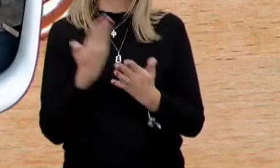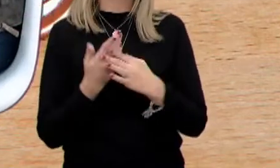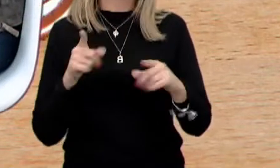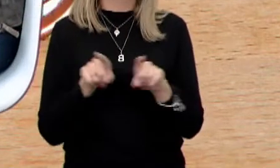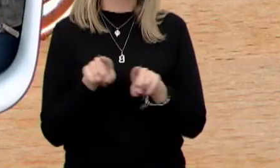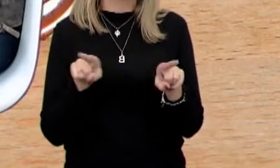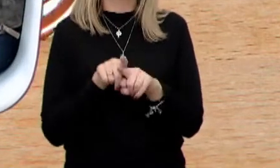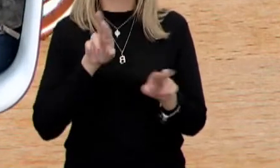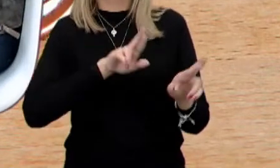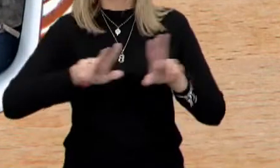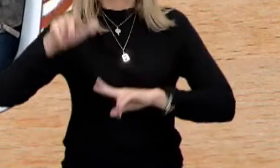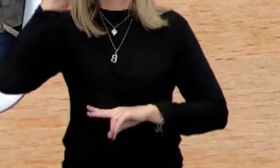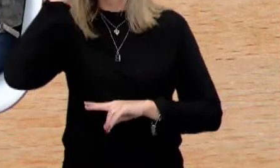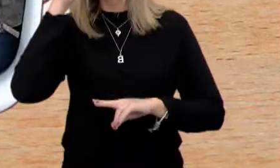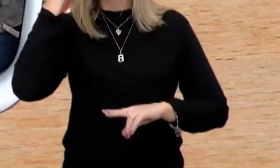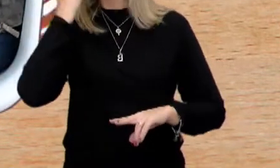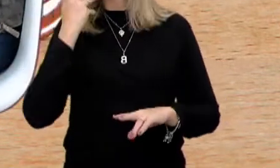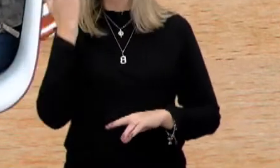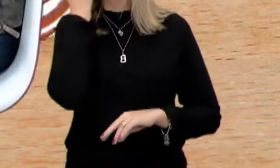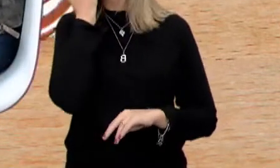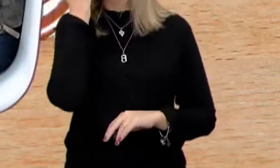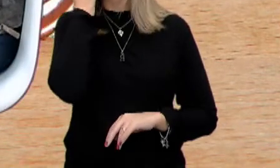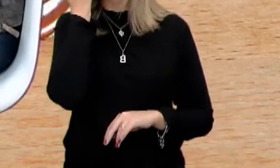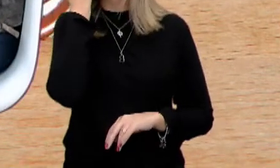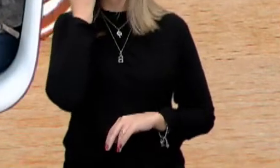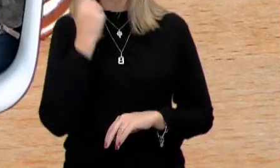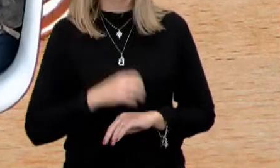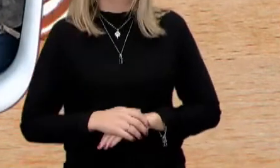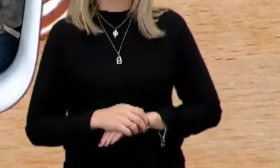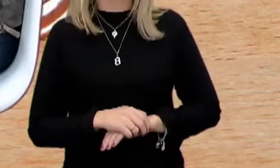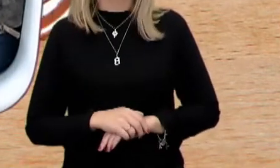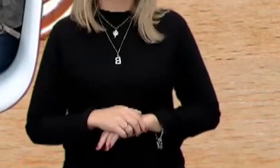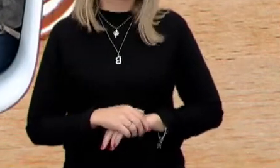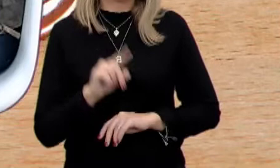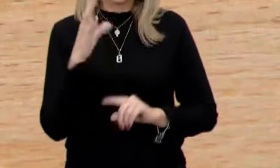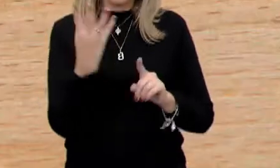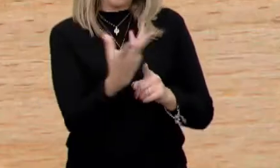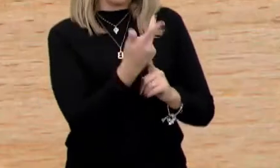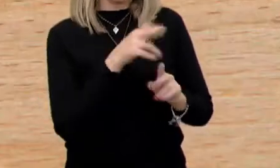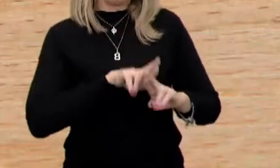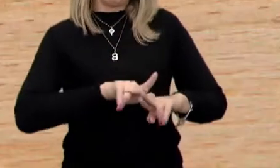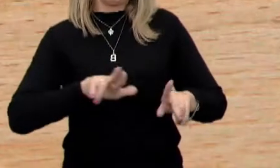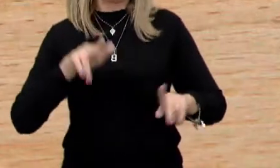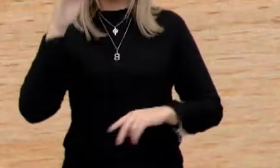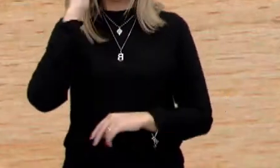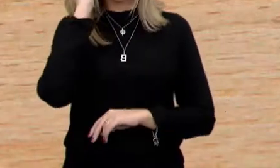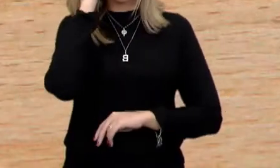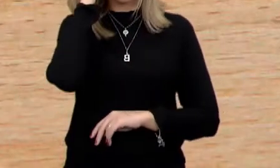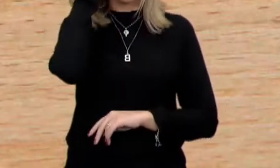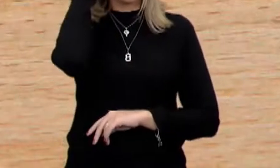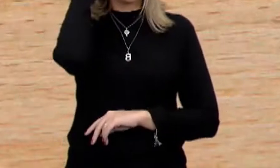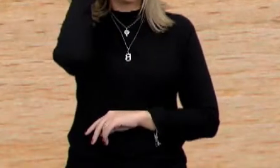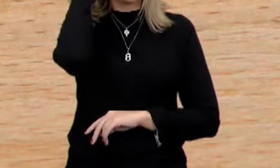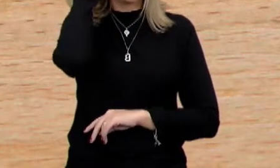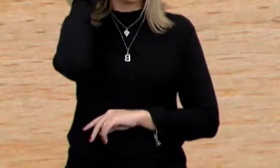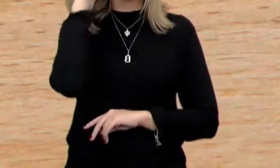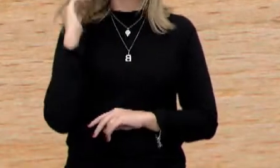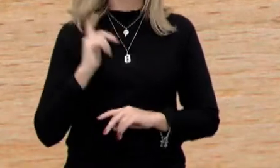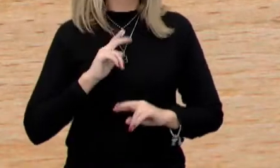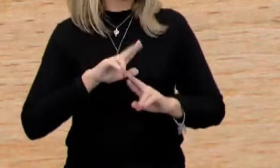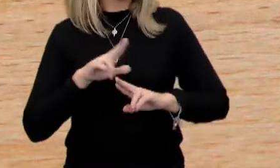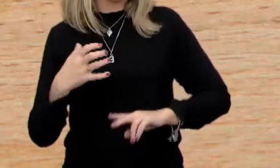são várias fotos de animais adotados, com suas respectivas artes. Então, tem as historinhas deles